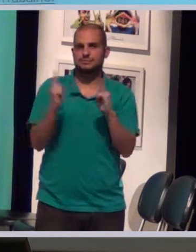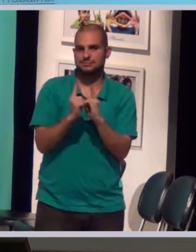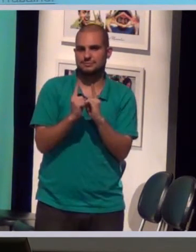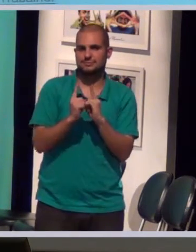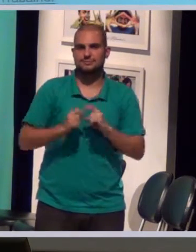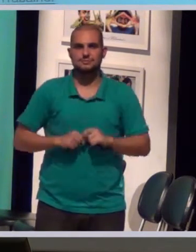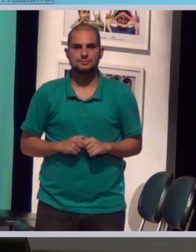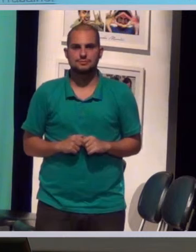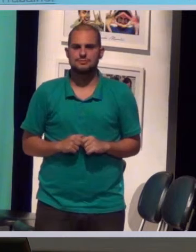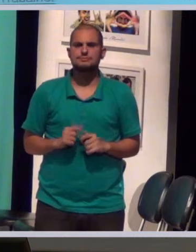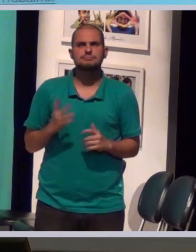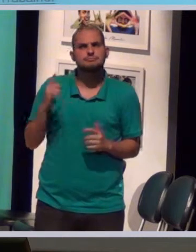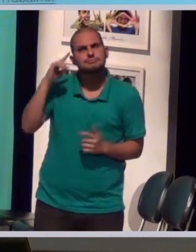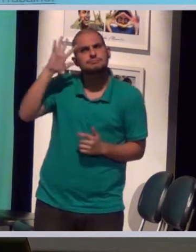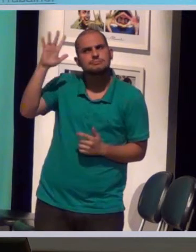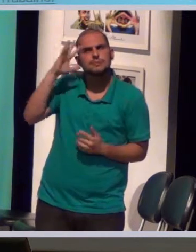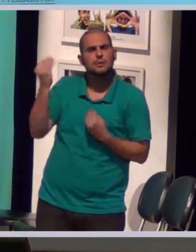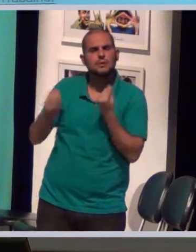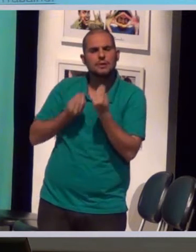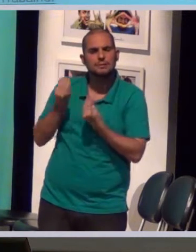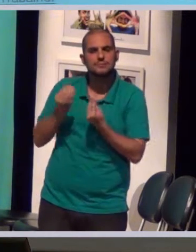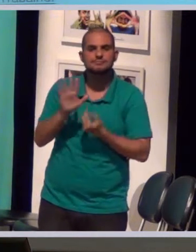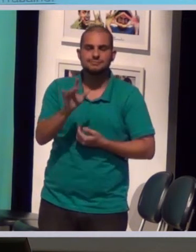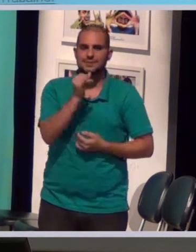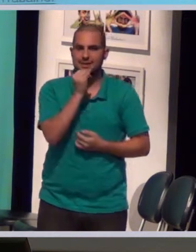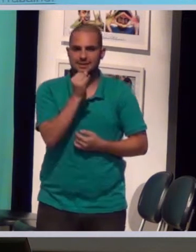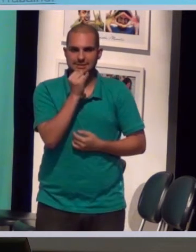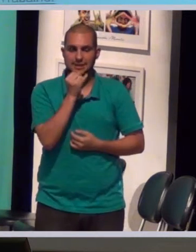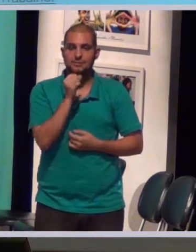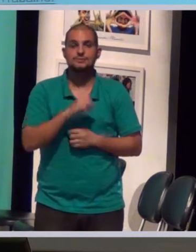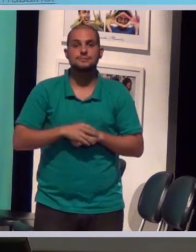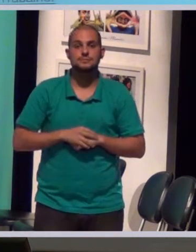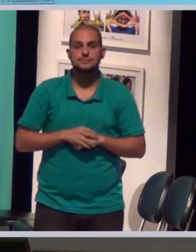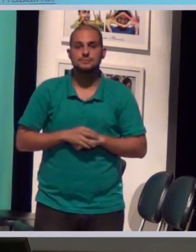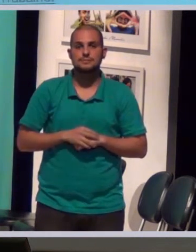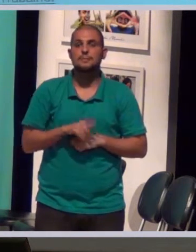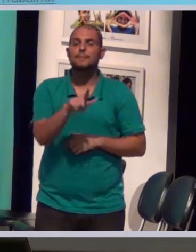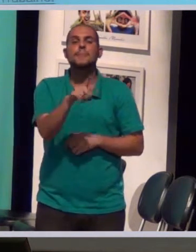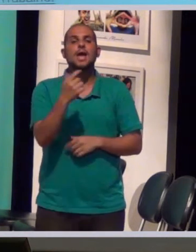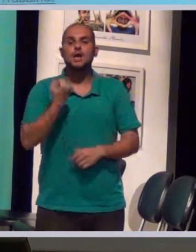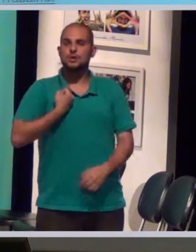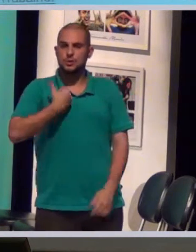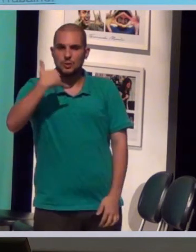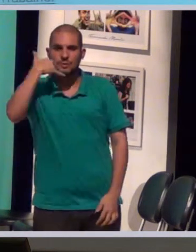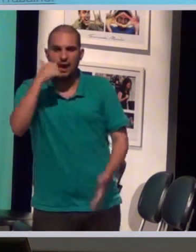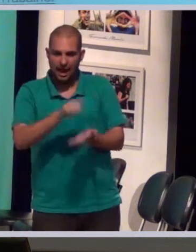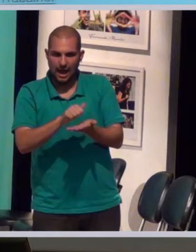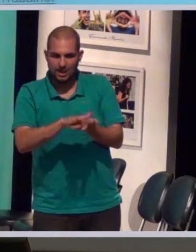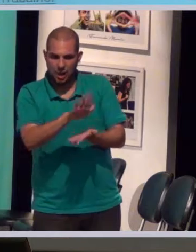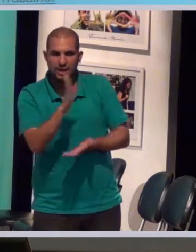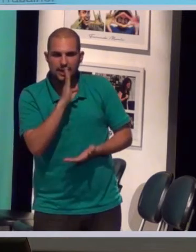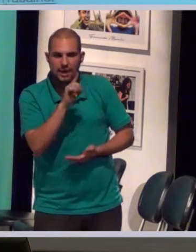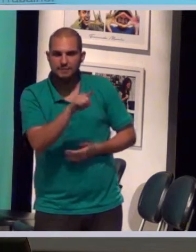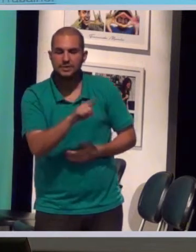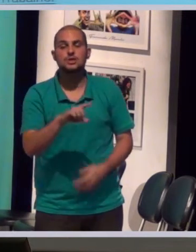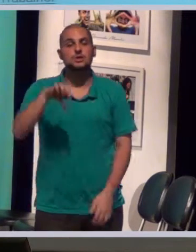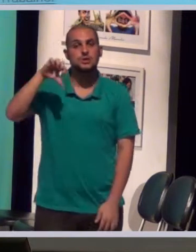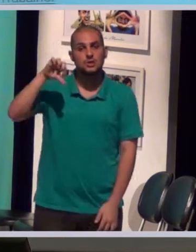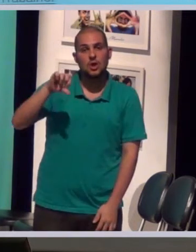tempo. Como assim? Por exemplo, se eu disser para você, anota aí o meu número de telefone, é